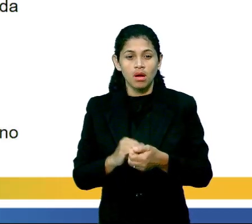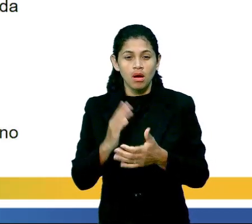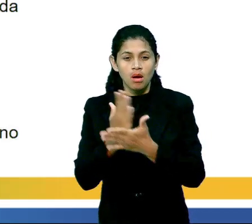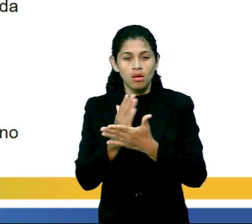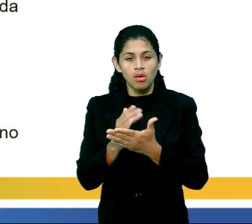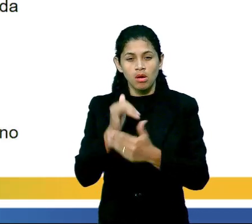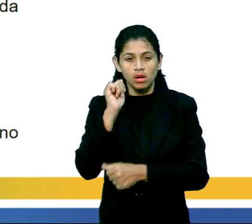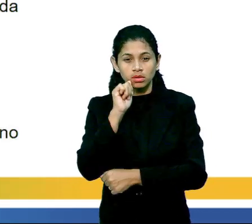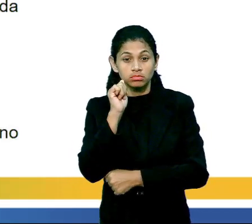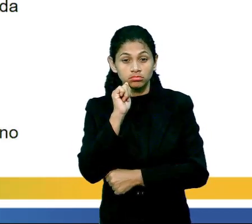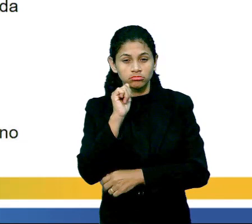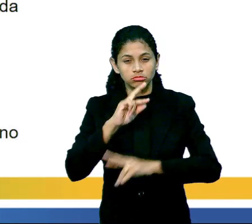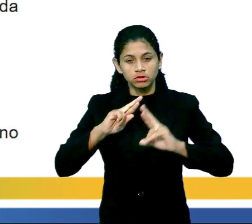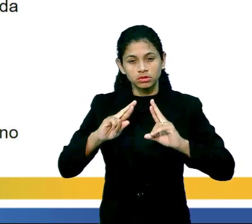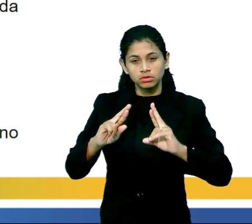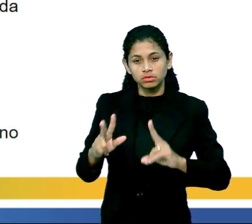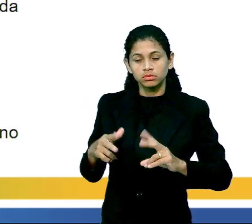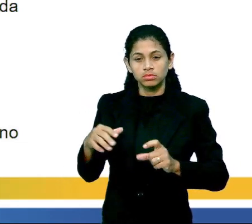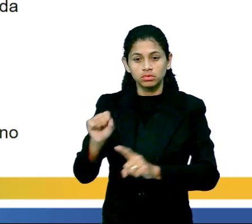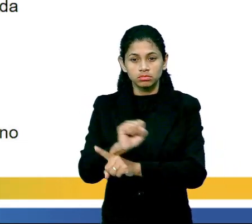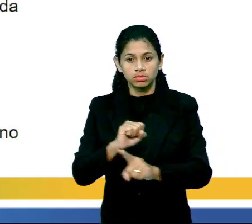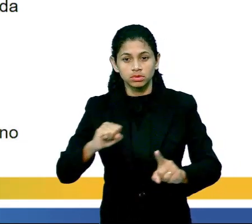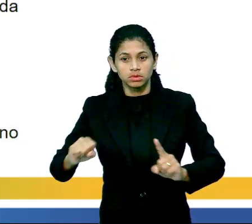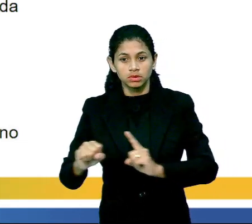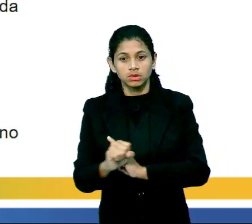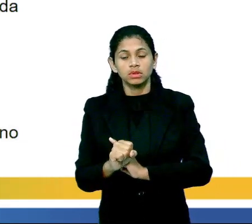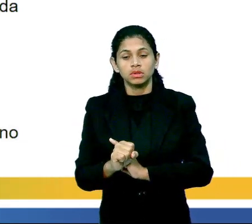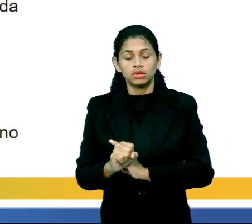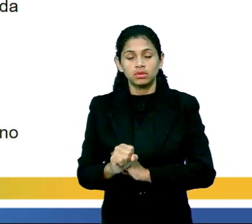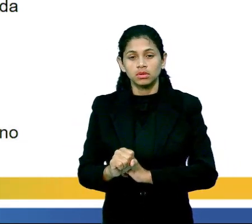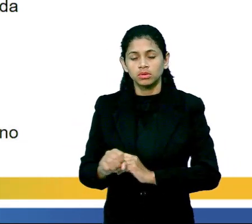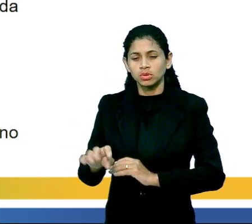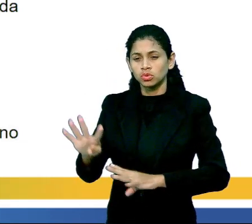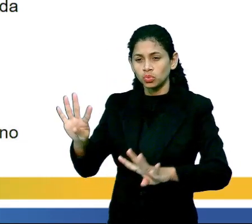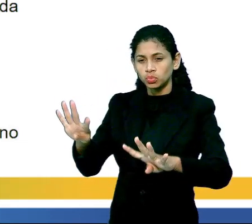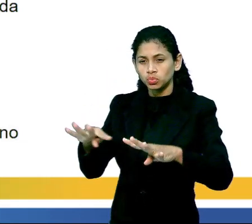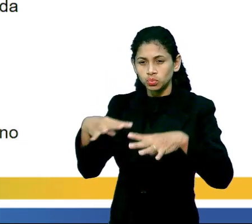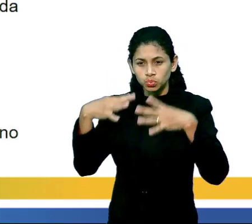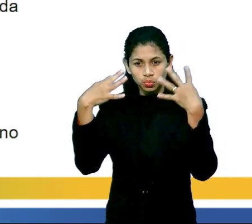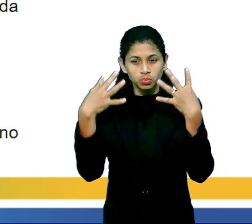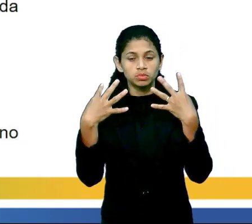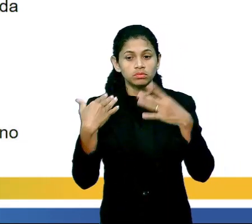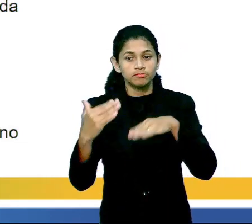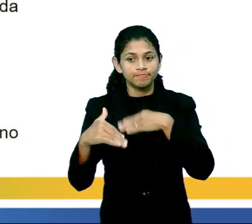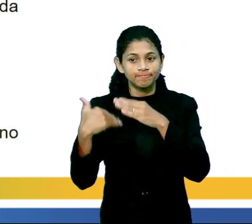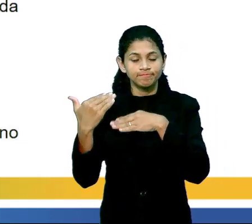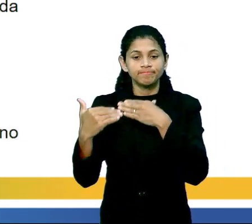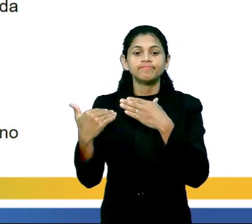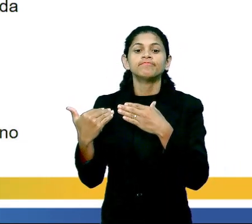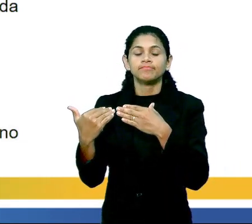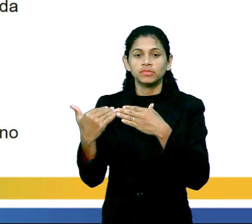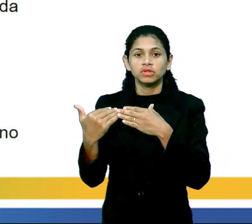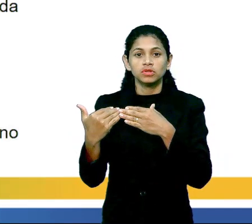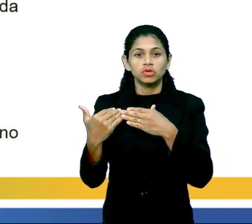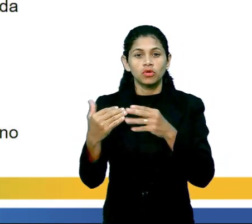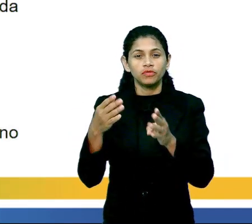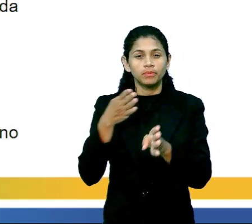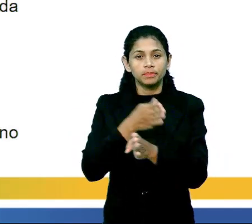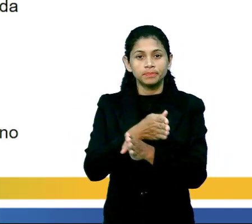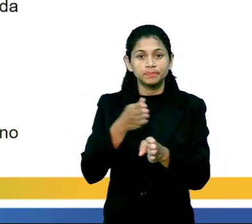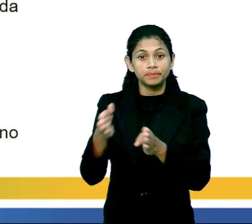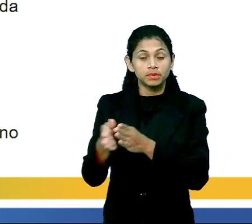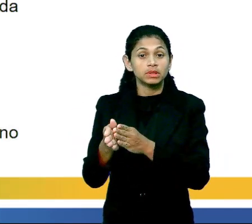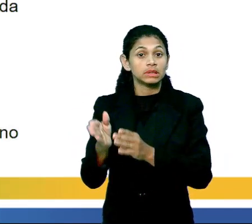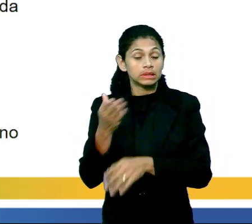sentem-se seduzidas e desafiadas a aderirem à prática da modalidade consideradas masculinas. E o que observamos